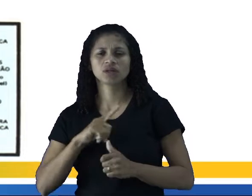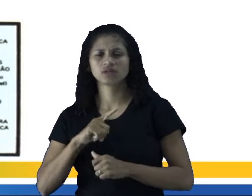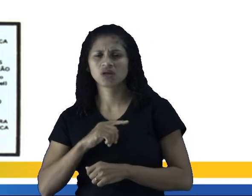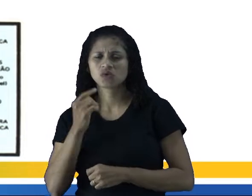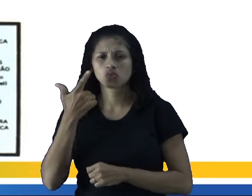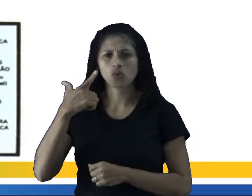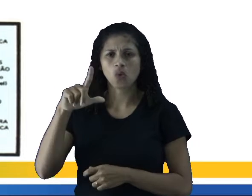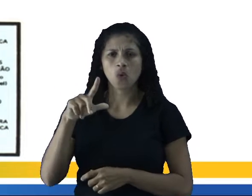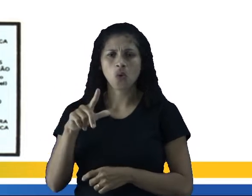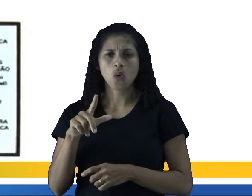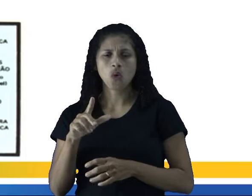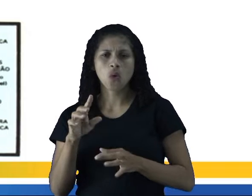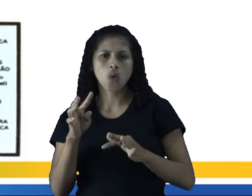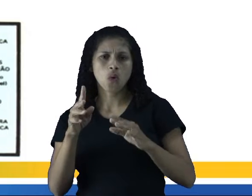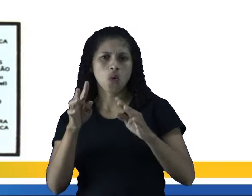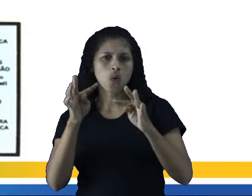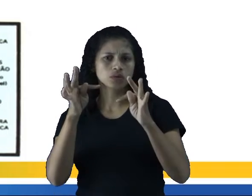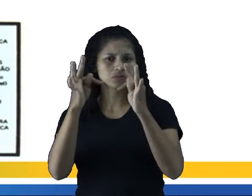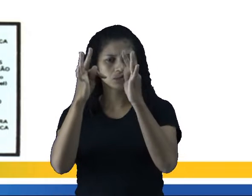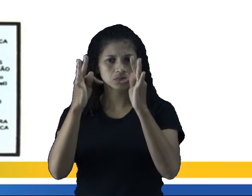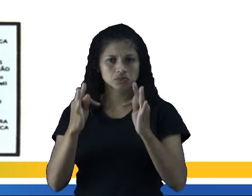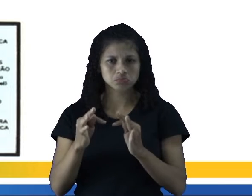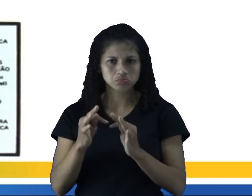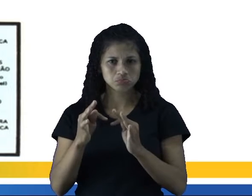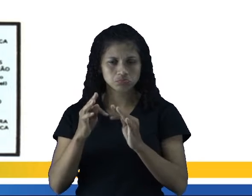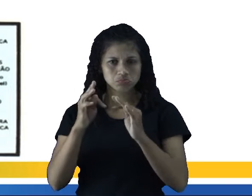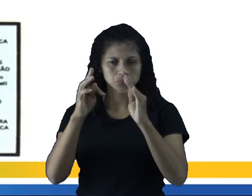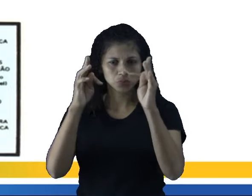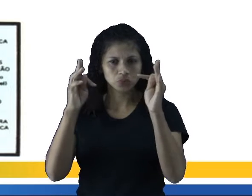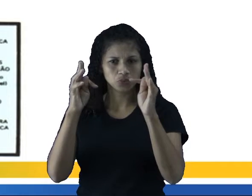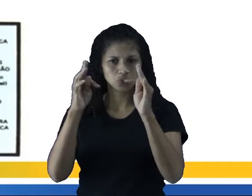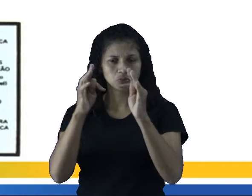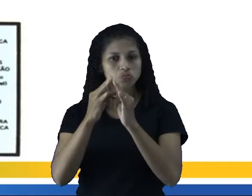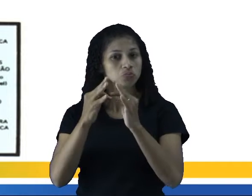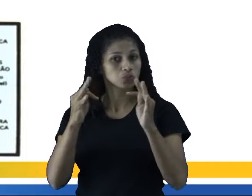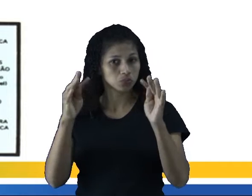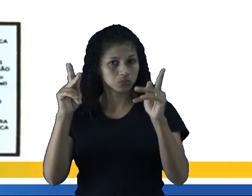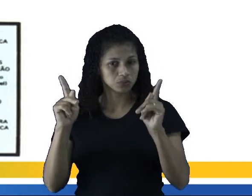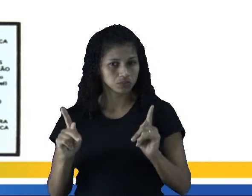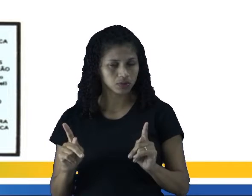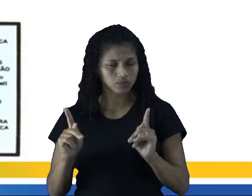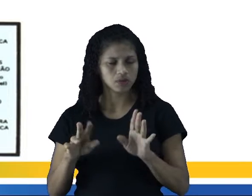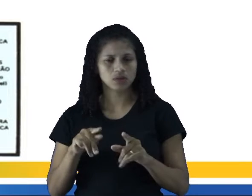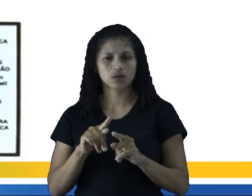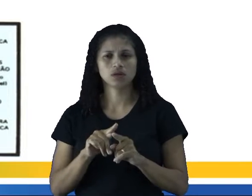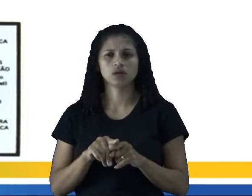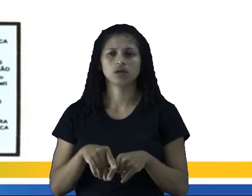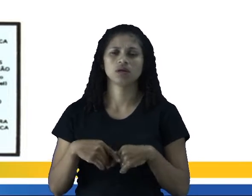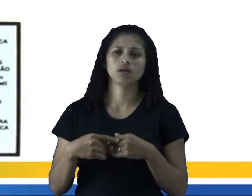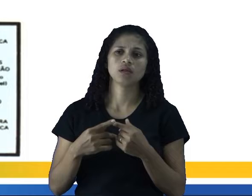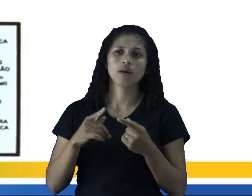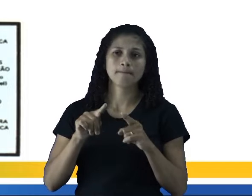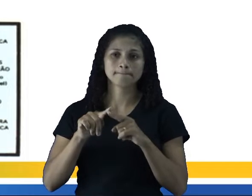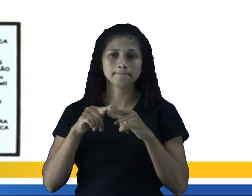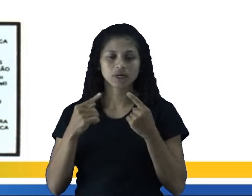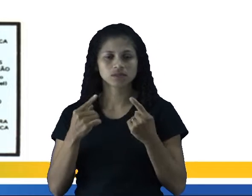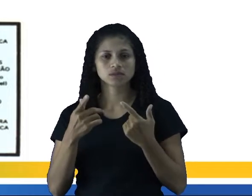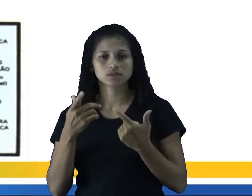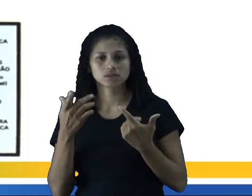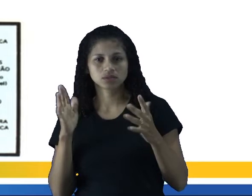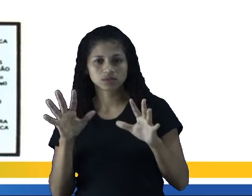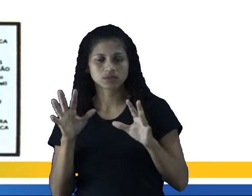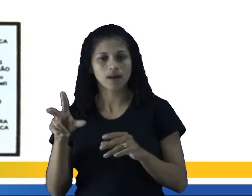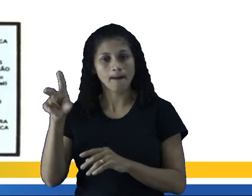tabelas ali que são mais completas, né, que a gente consegue encontrar a densidade, tem temperatura de fusão, ebulição, né,